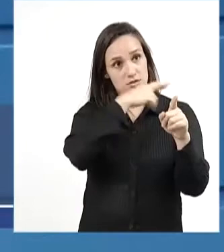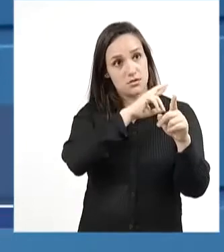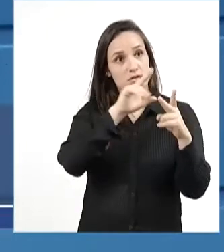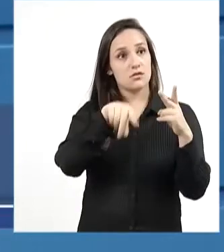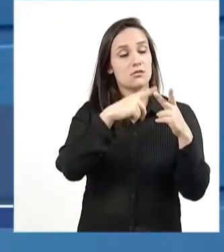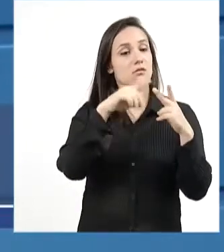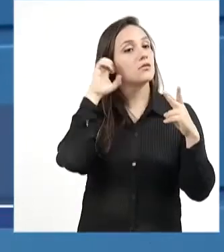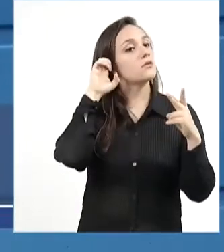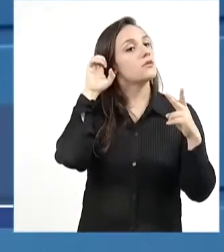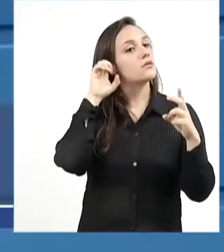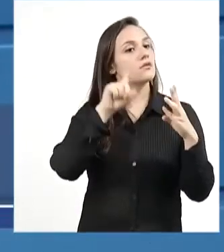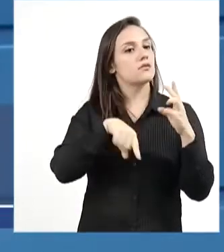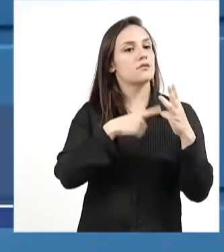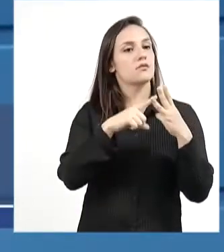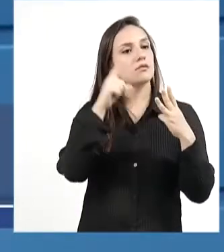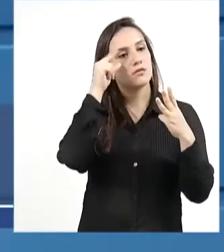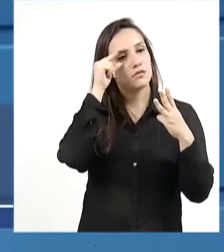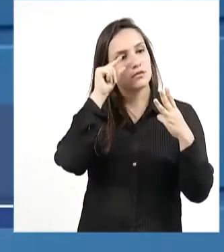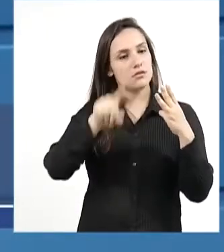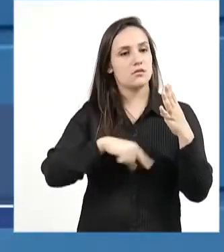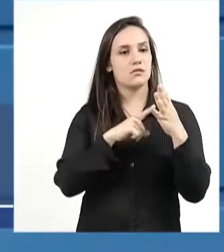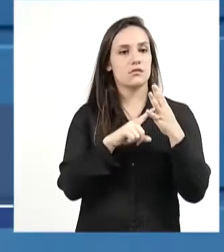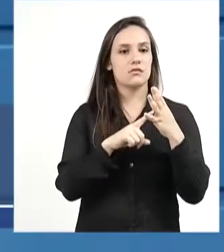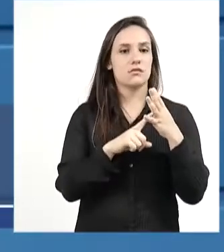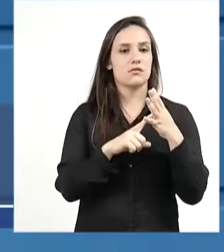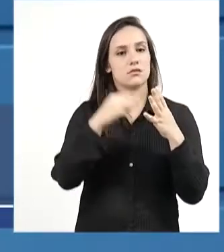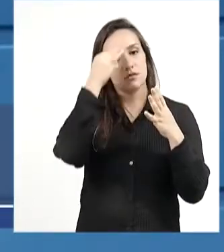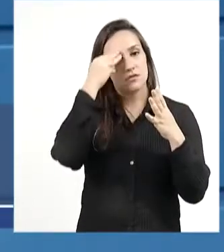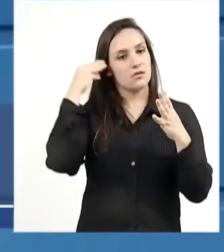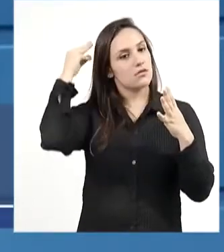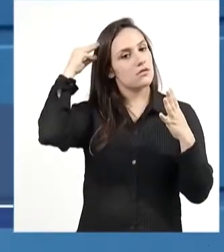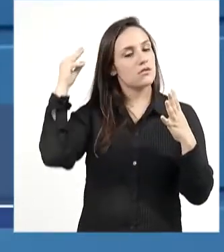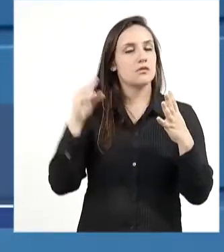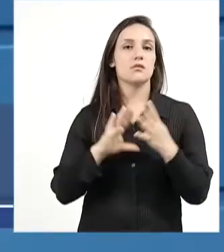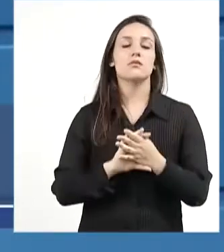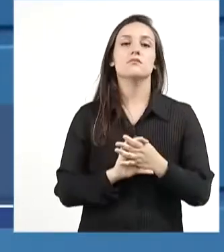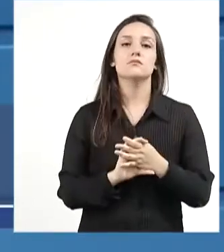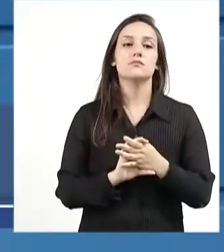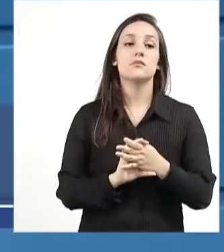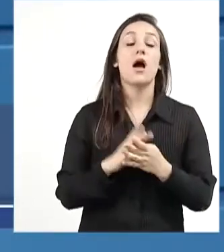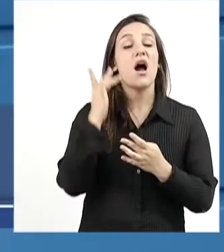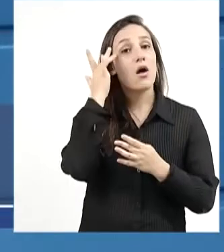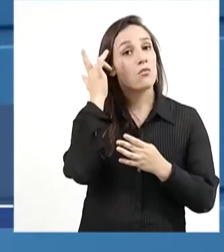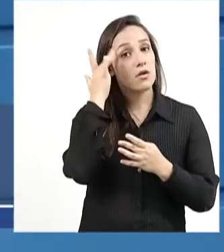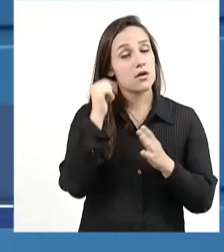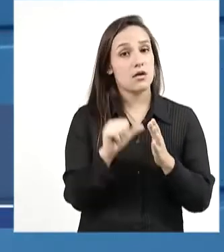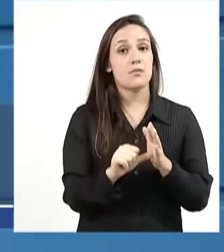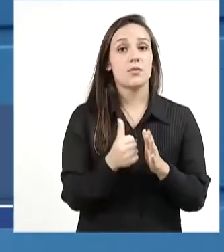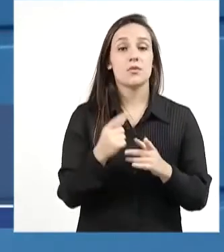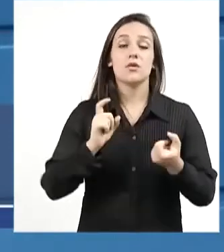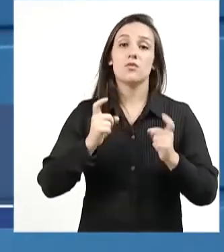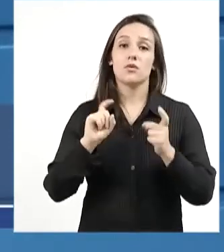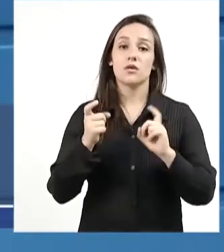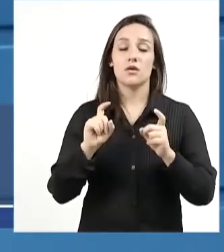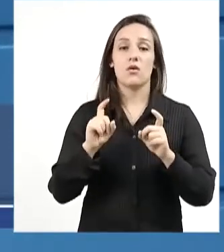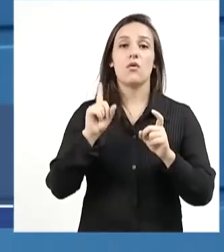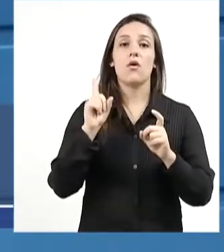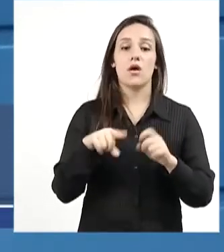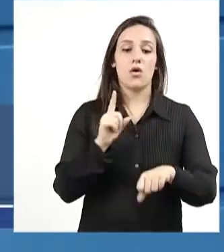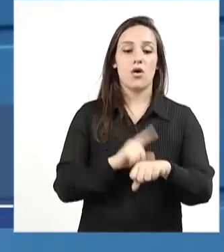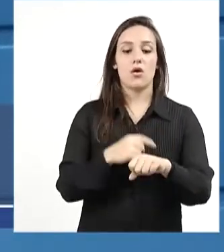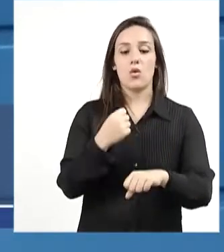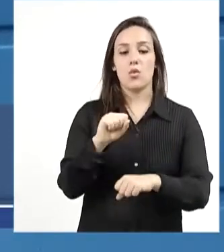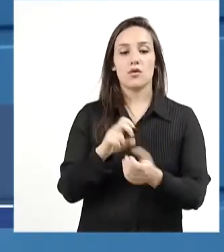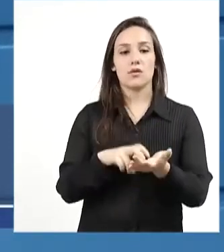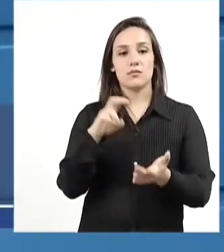deputado Eduardo Rocha, deputado Gerson, Evandro Vendramini, deputado Gerson Claro, para amanhã, então, às 8 horas da manhã, nossa primeira sessão